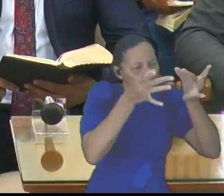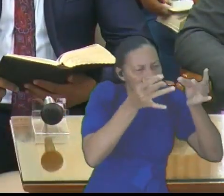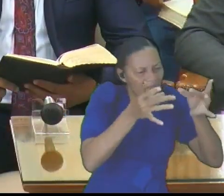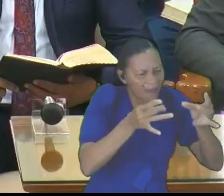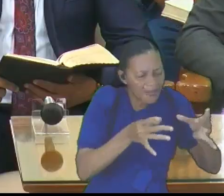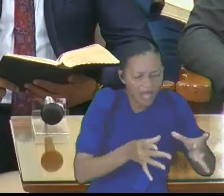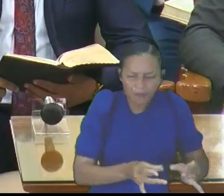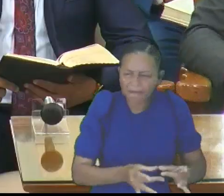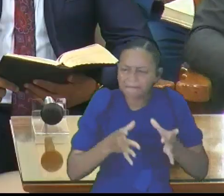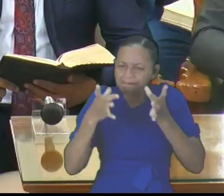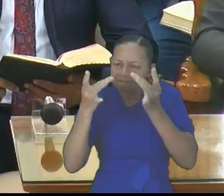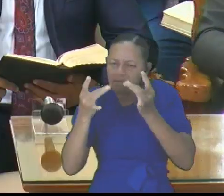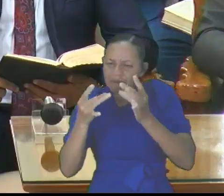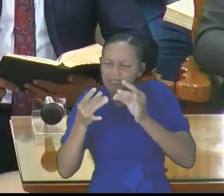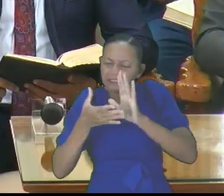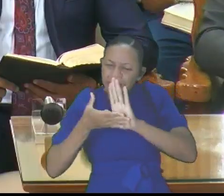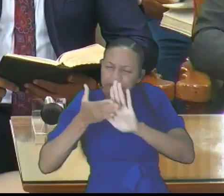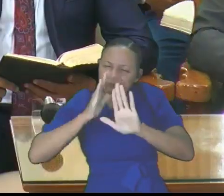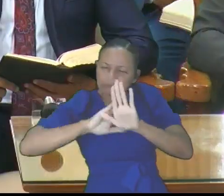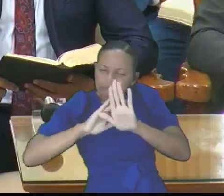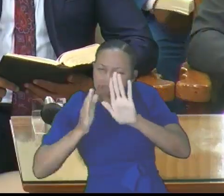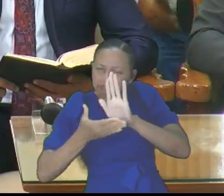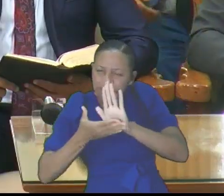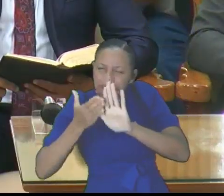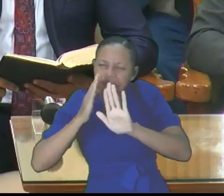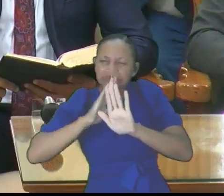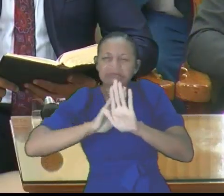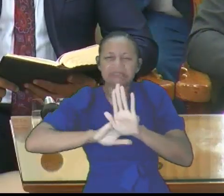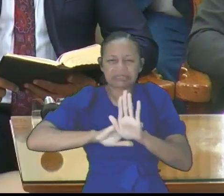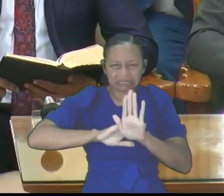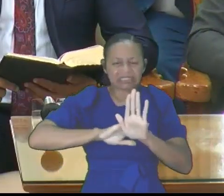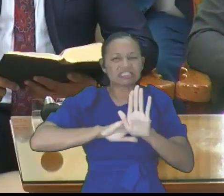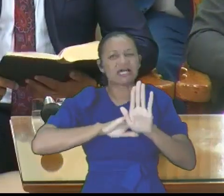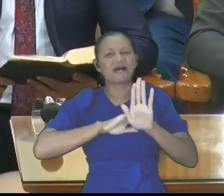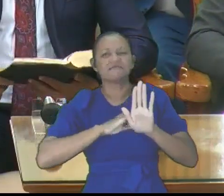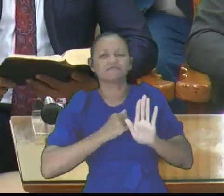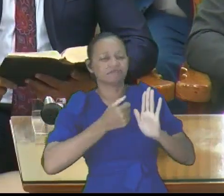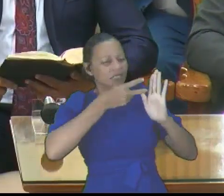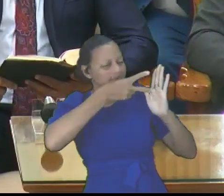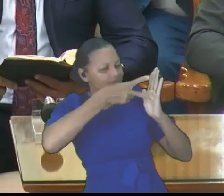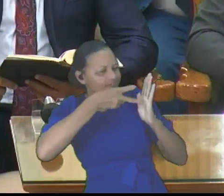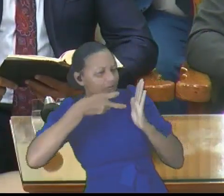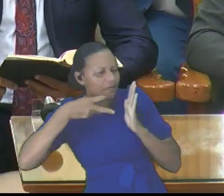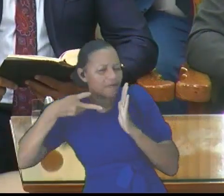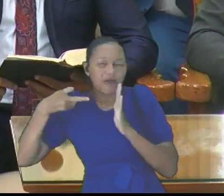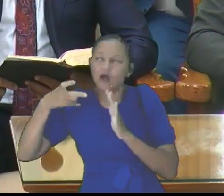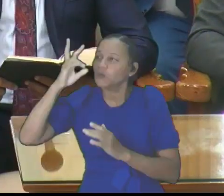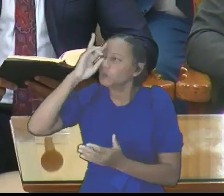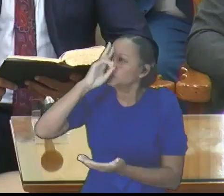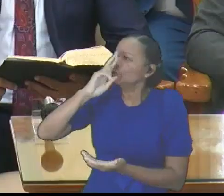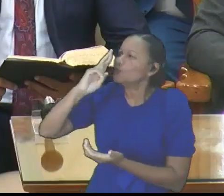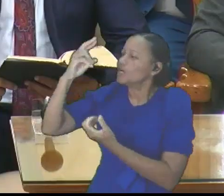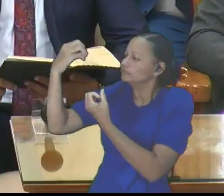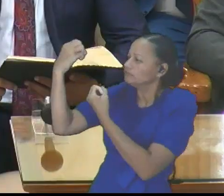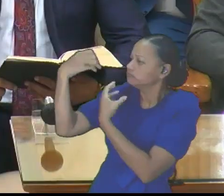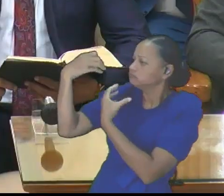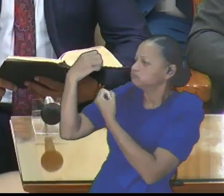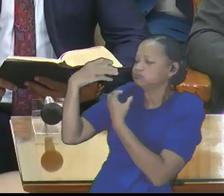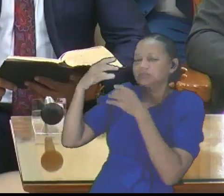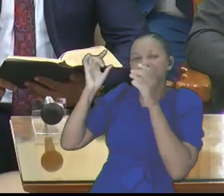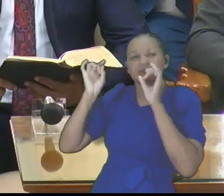minúcias, as entrelinhas que o Senhor tem ensinos preciosos para